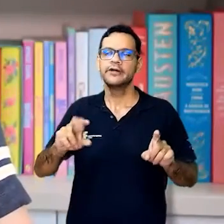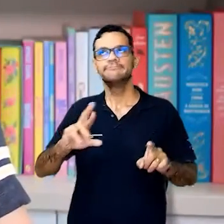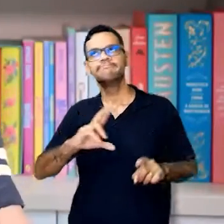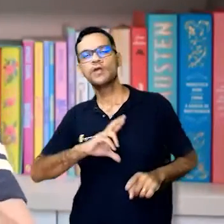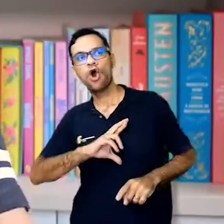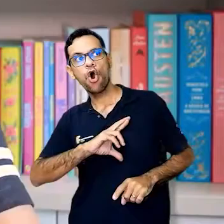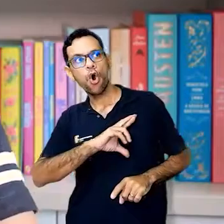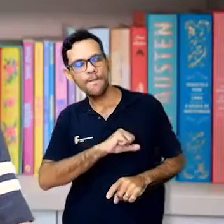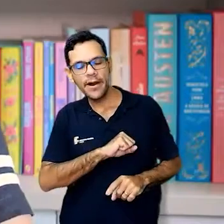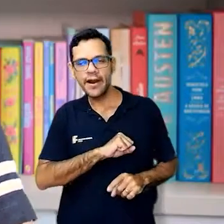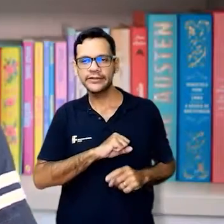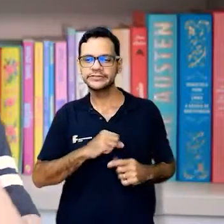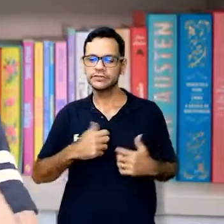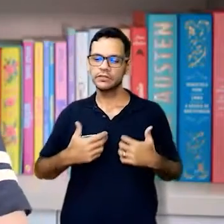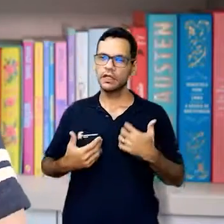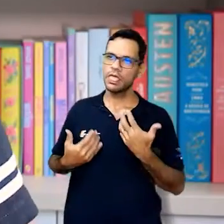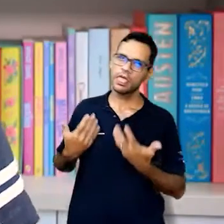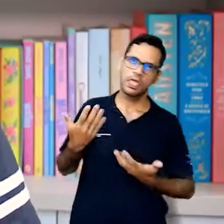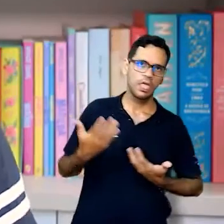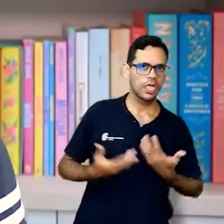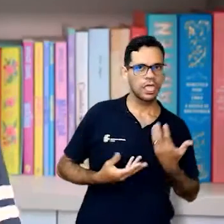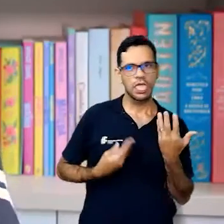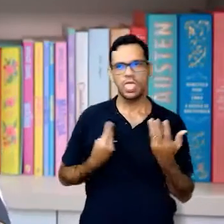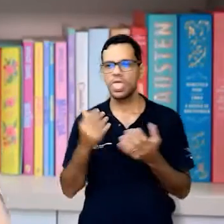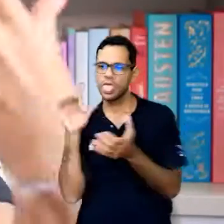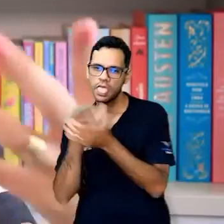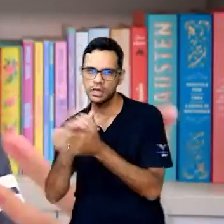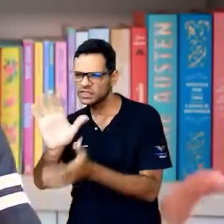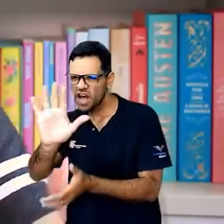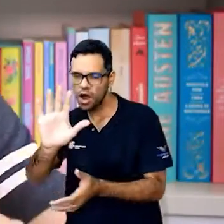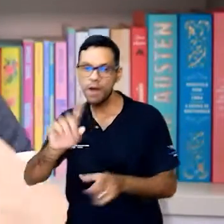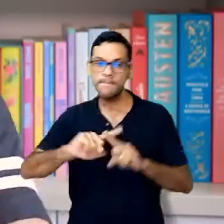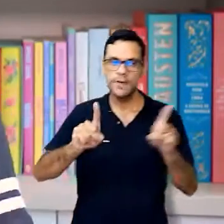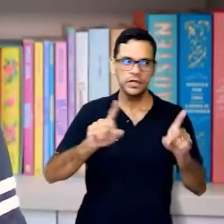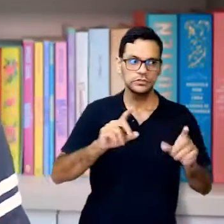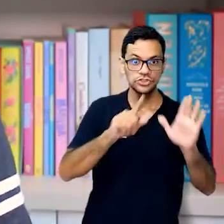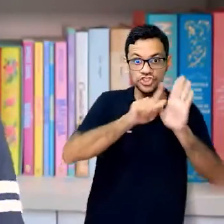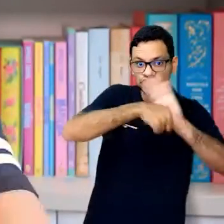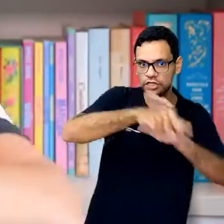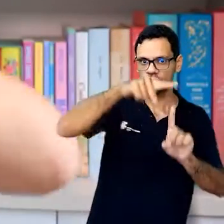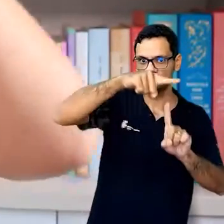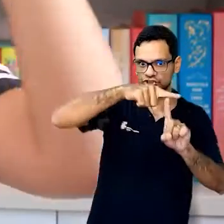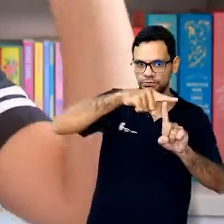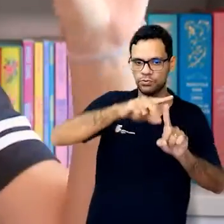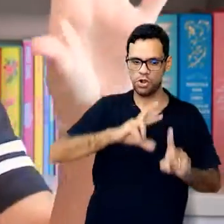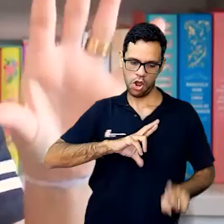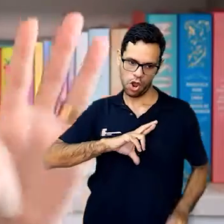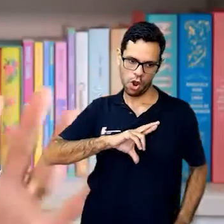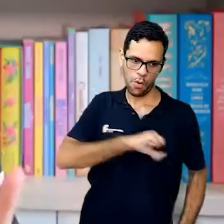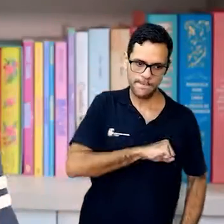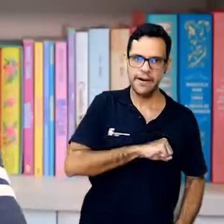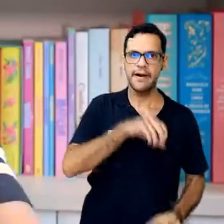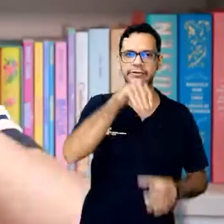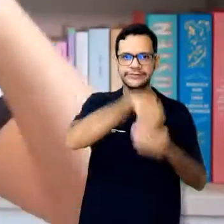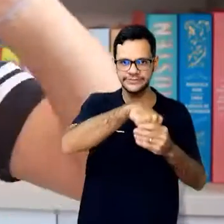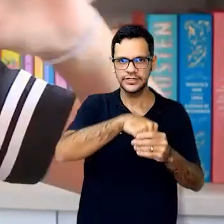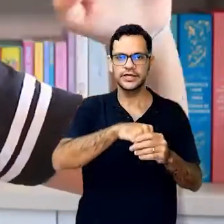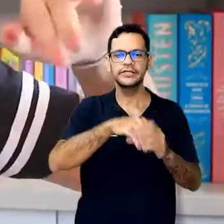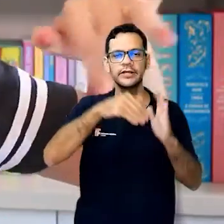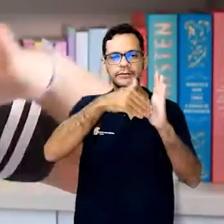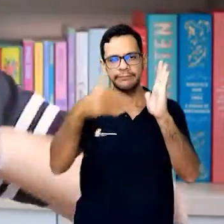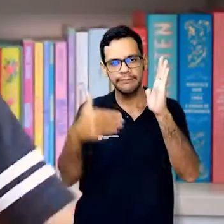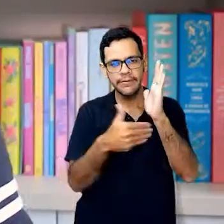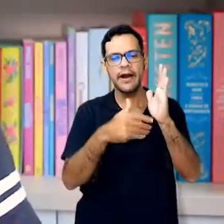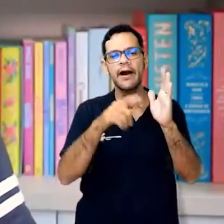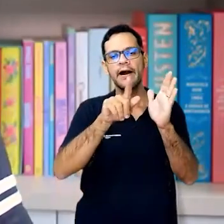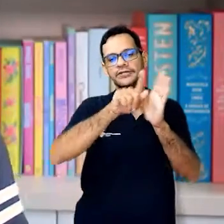mas eu não sou uma leitora de romances românticos, sabe? Aquela coisa mais, assim, do casal somente. Mas o gênero mesmo, romance e,